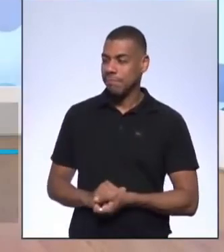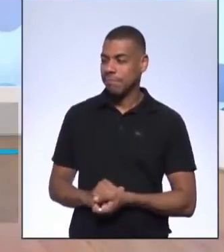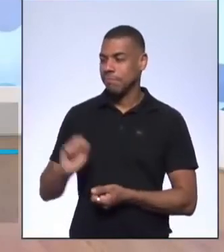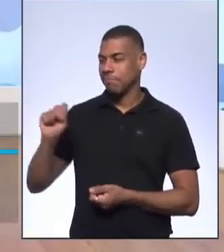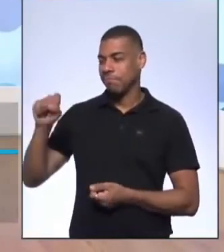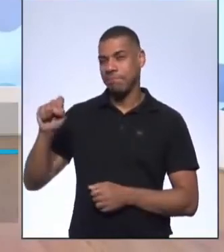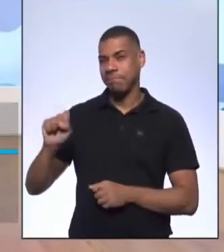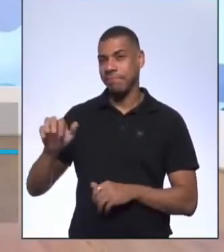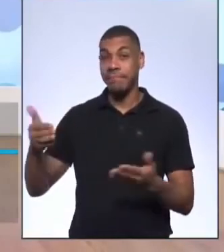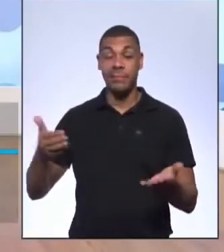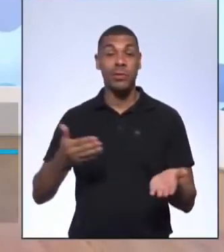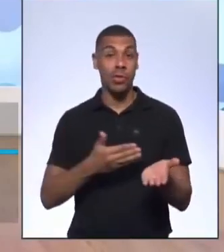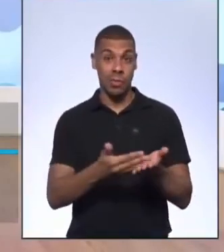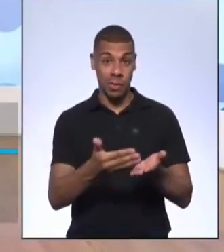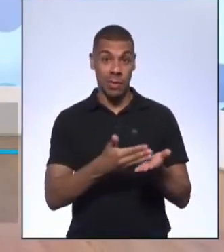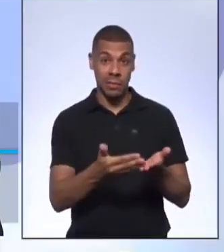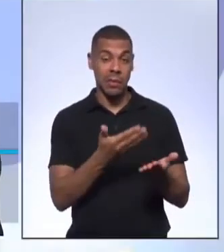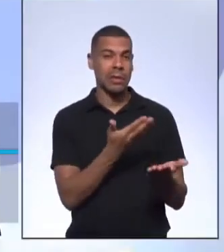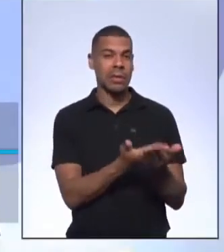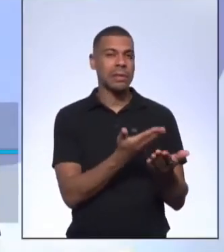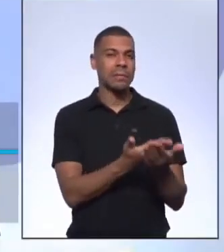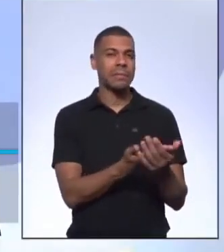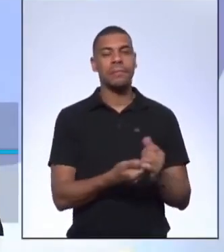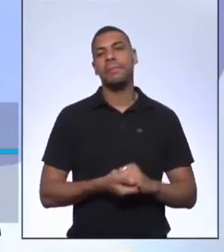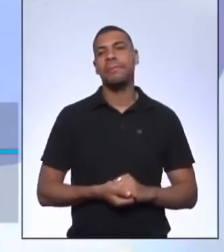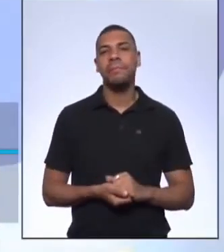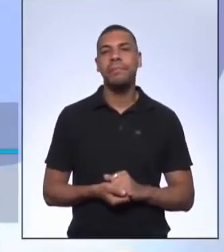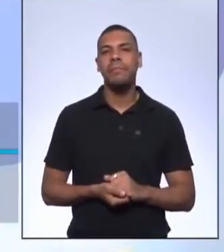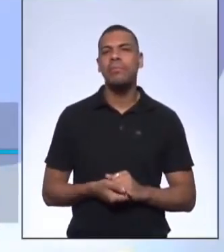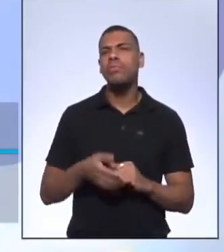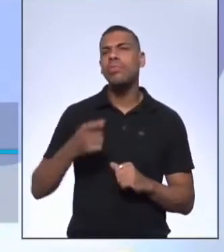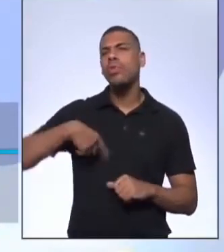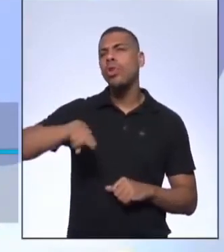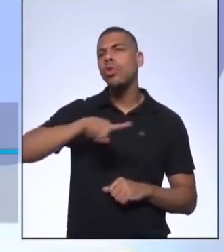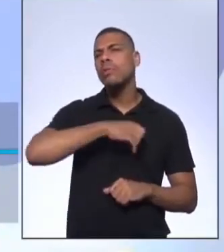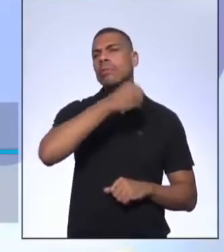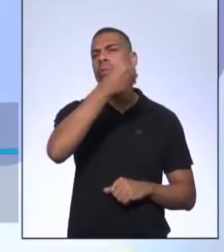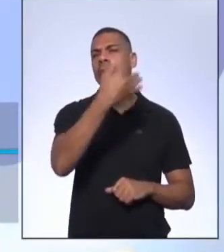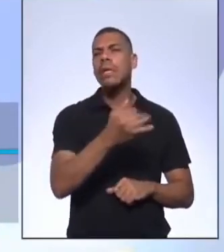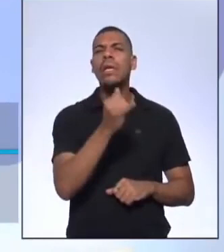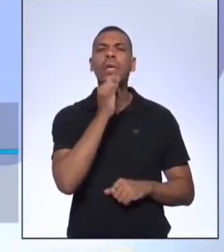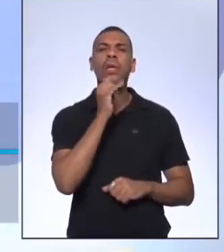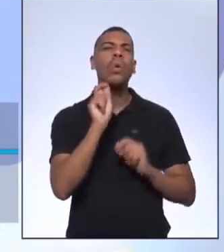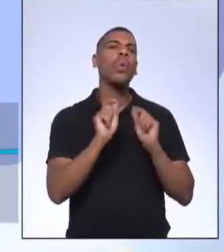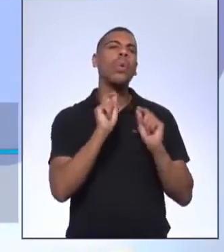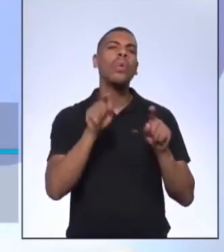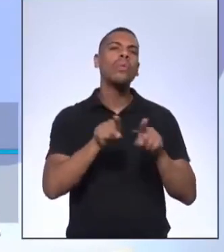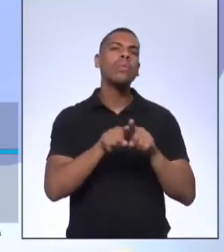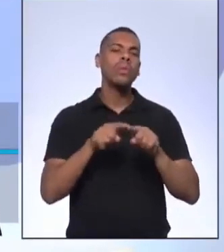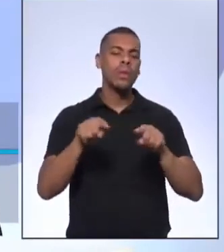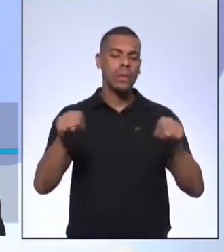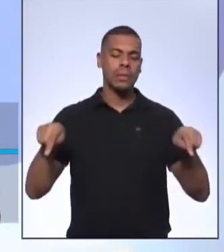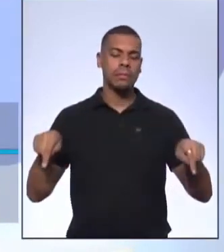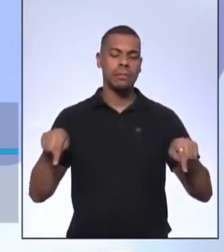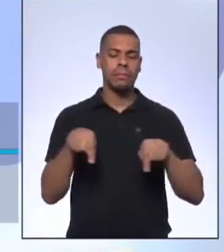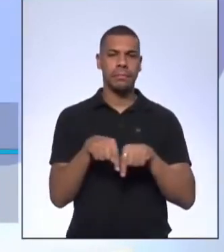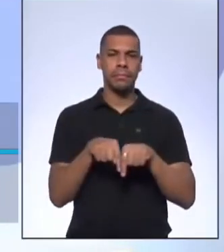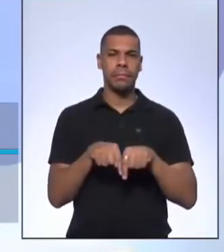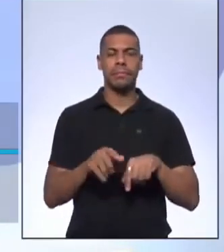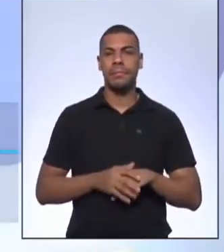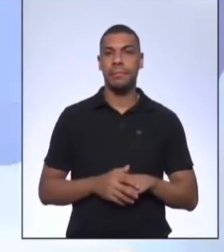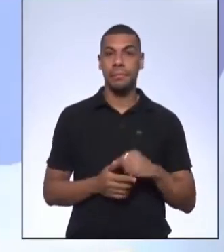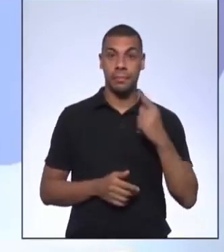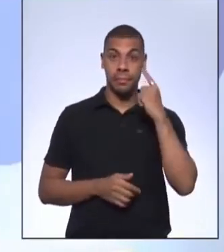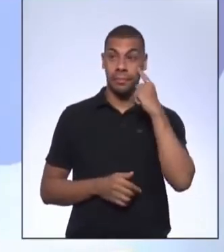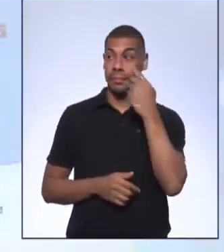lá. Então, para que a gente consiga dar início aí à nossa aula, a gente vai falar um pouquinho sobre a questão ligada ao território, Então, vai aparecer